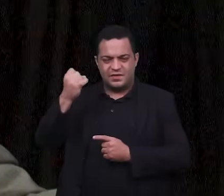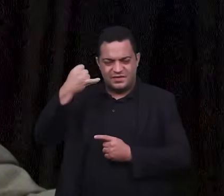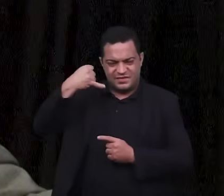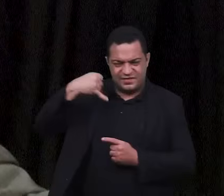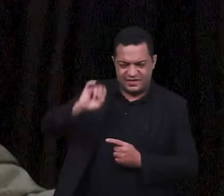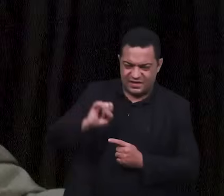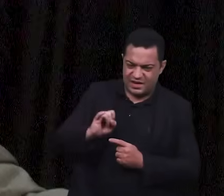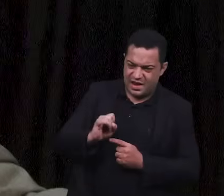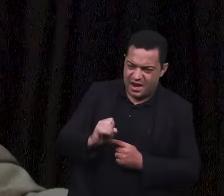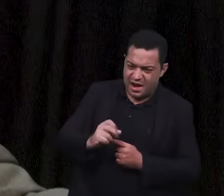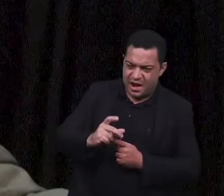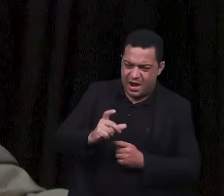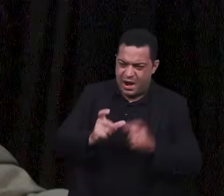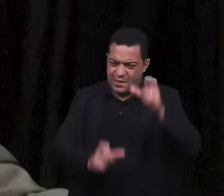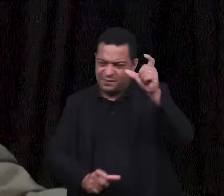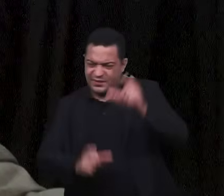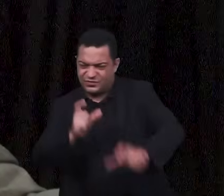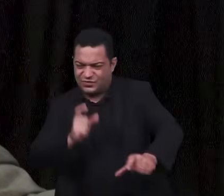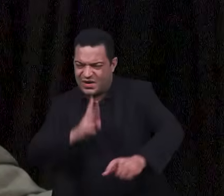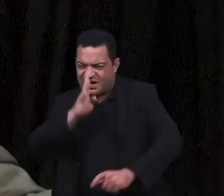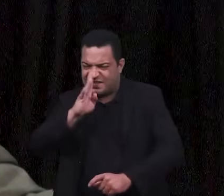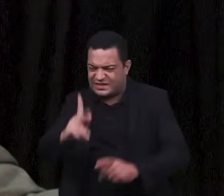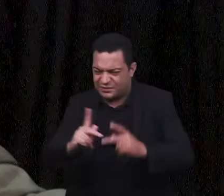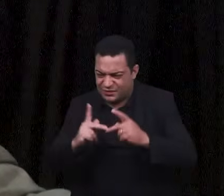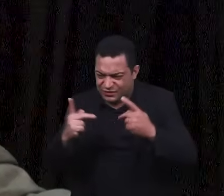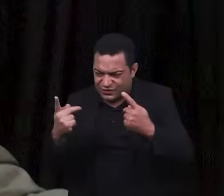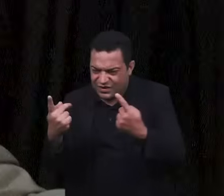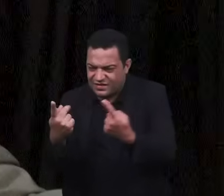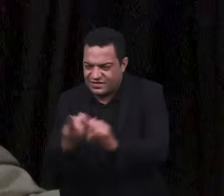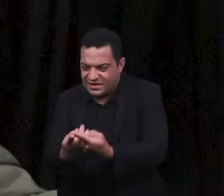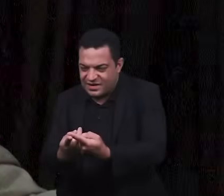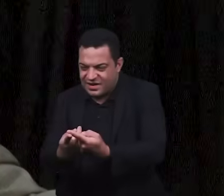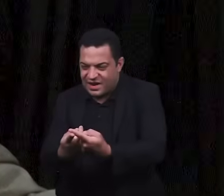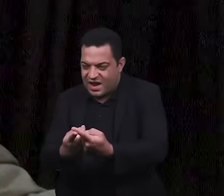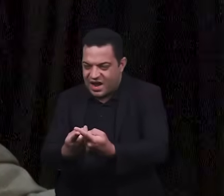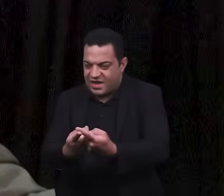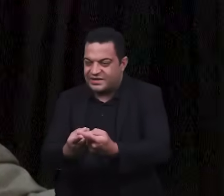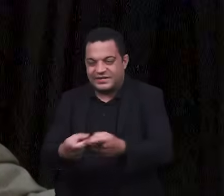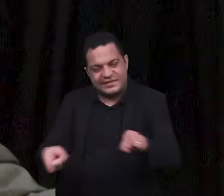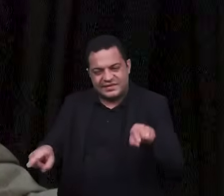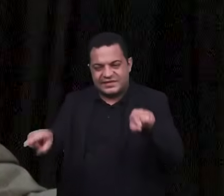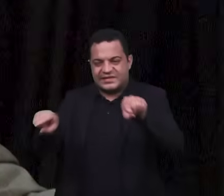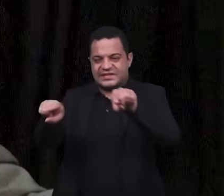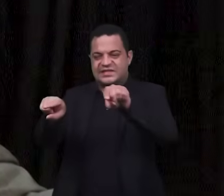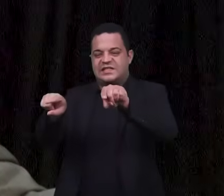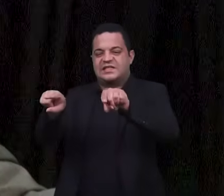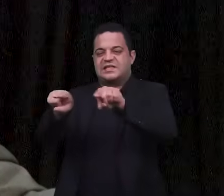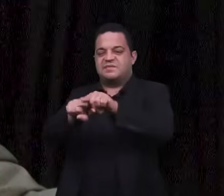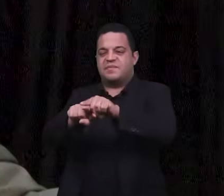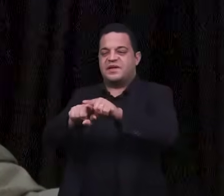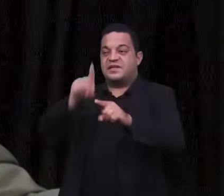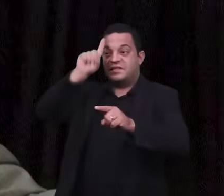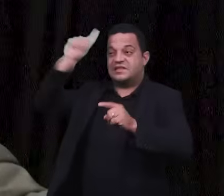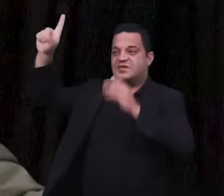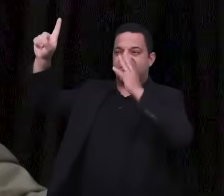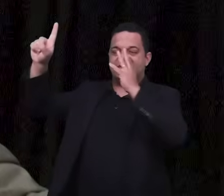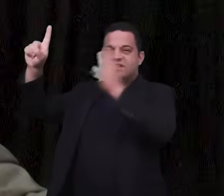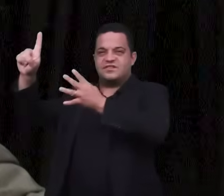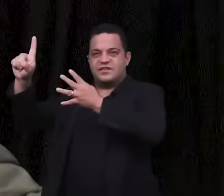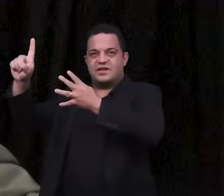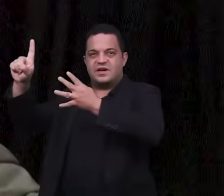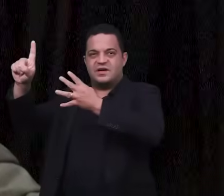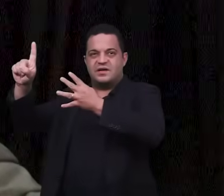o governo do Espírito, e no caso o presbitério, ele está criticando a Deus. Ele só não assume